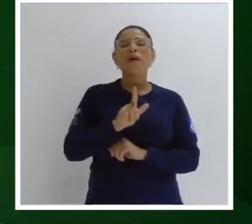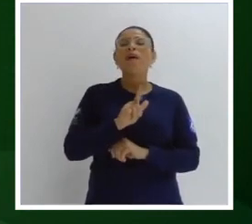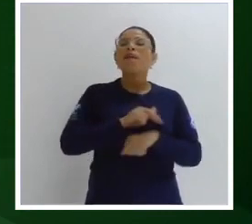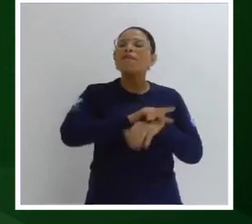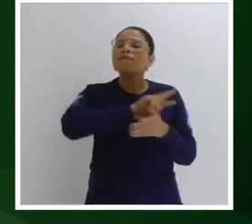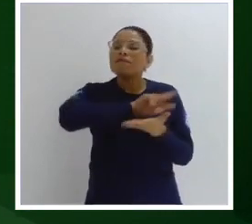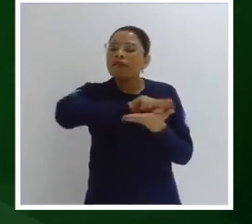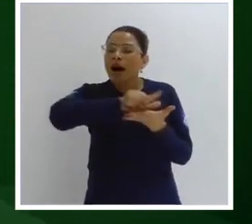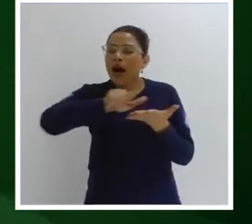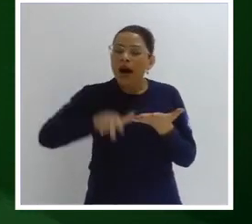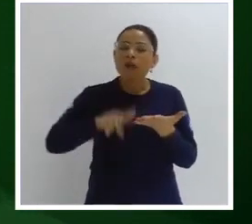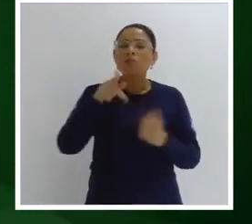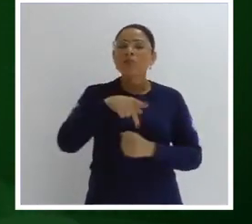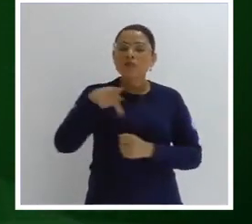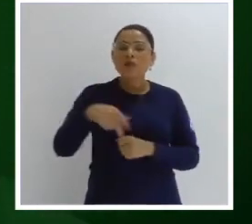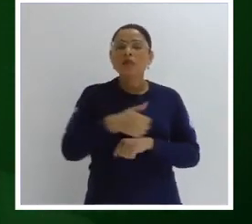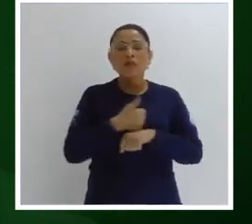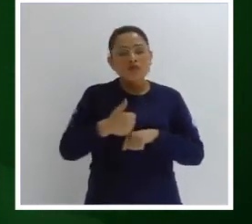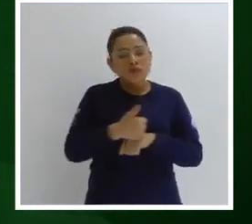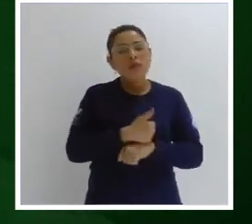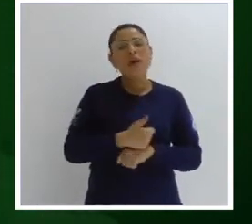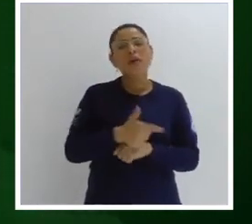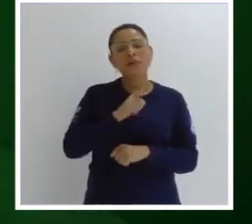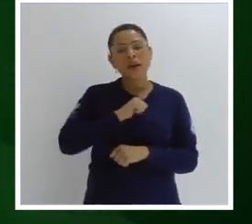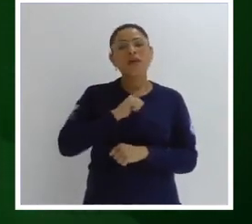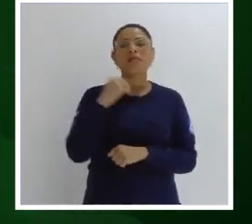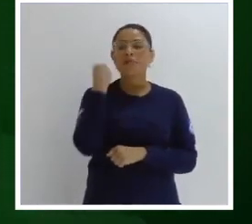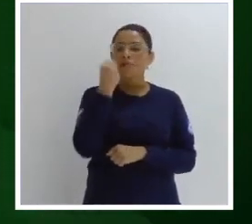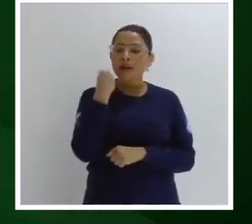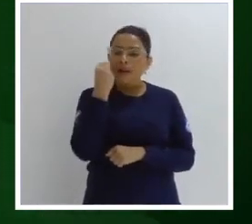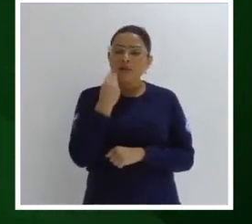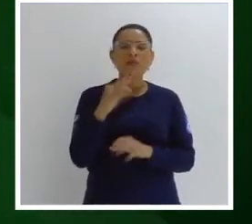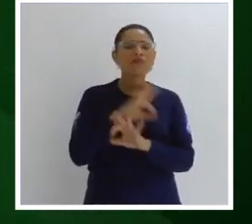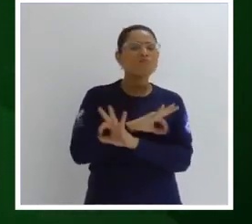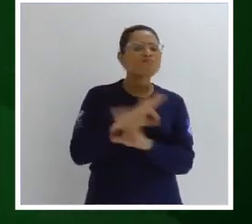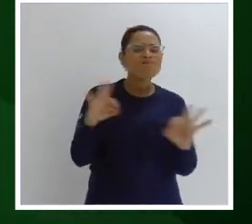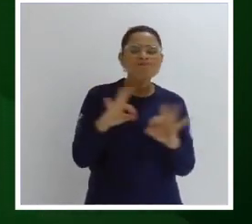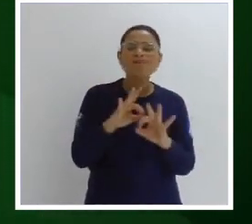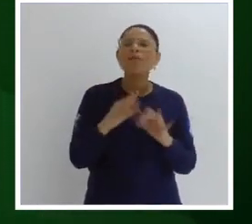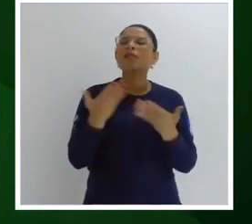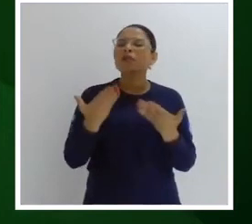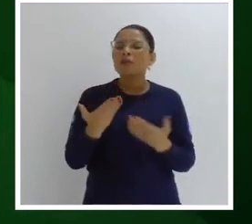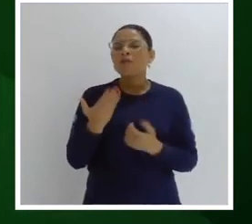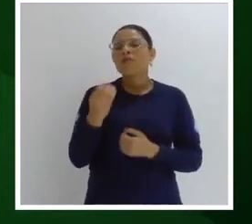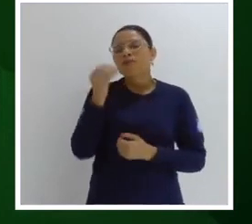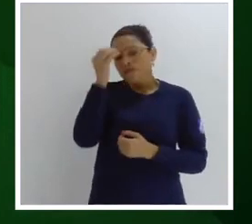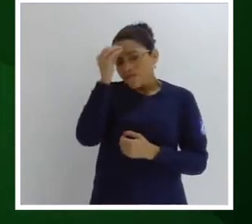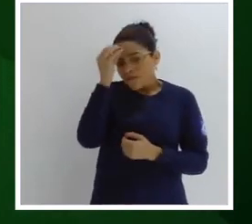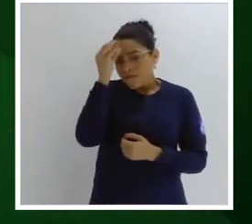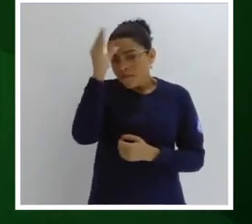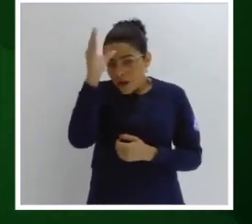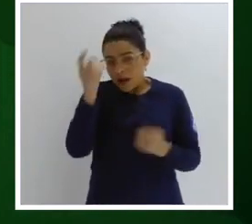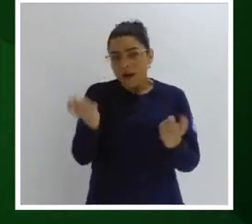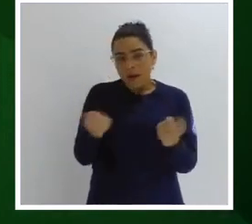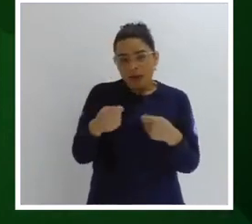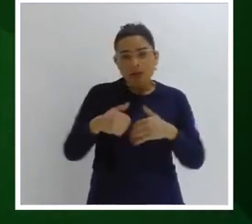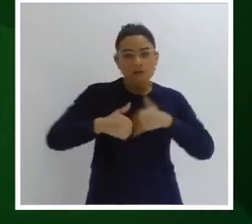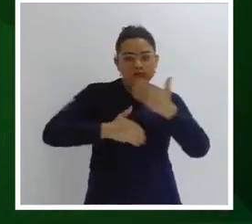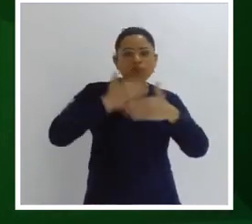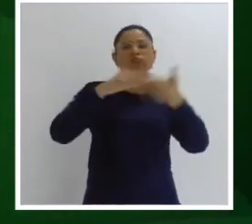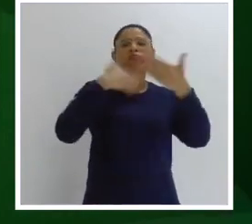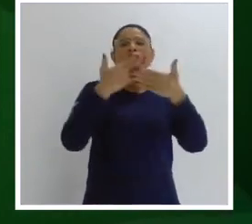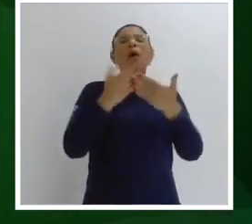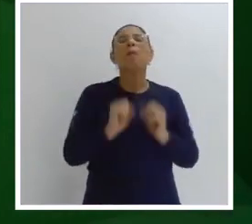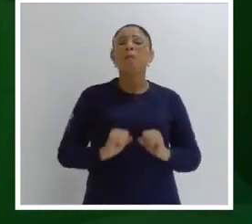várias professores e professores que tem experiências muito ricas né capacidades mais desenvolvidas e que podem